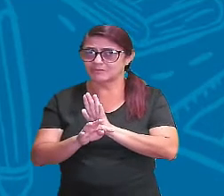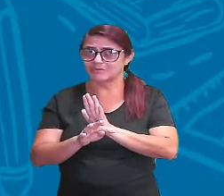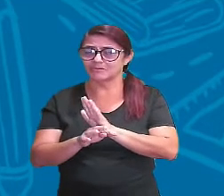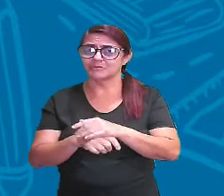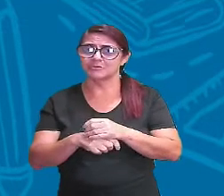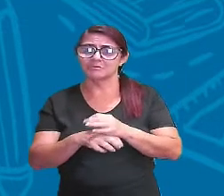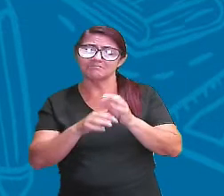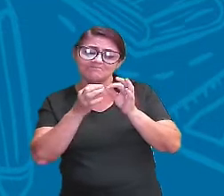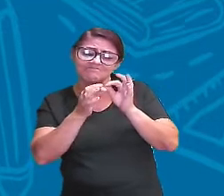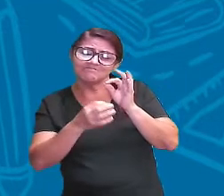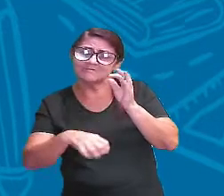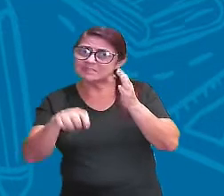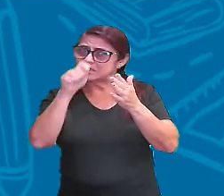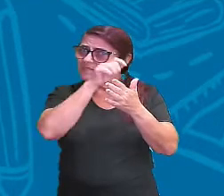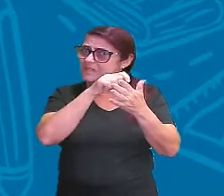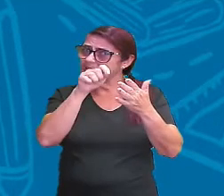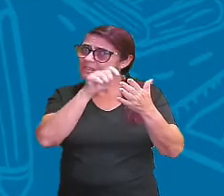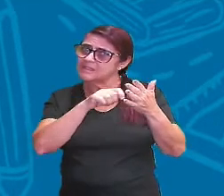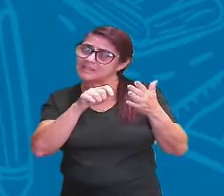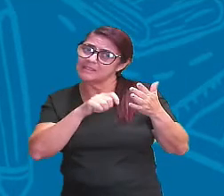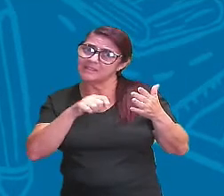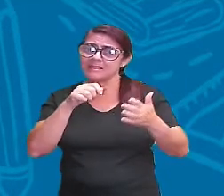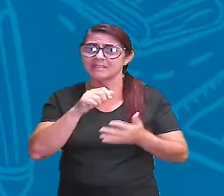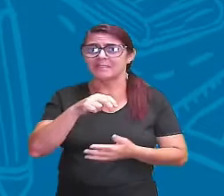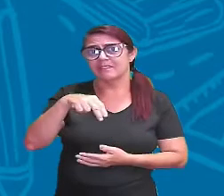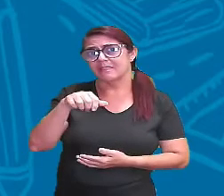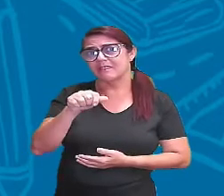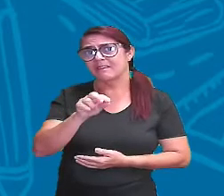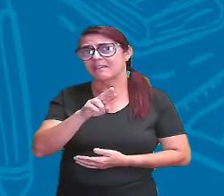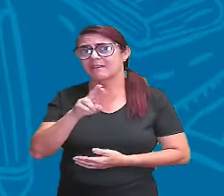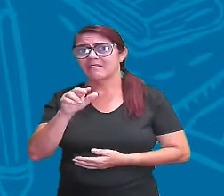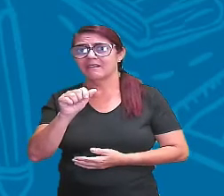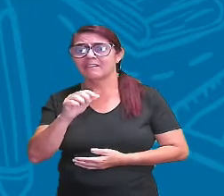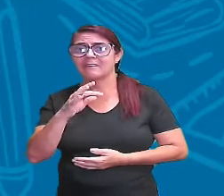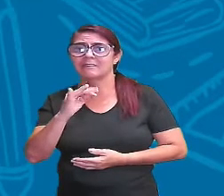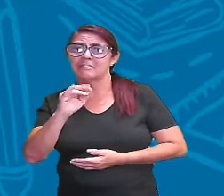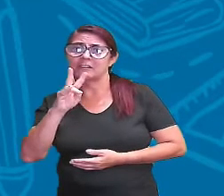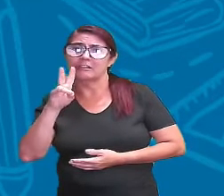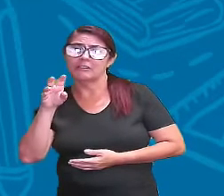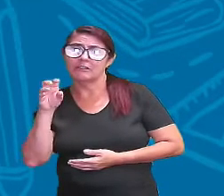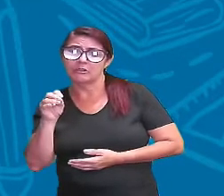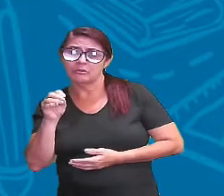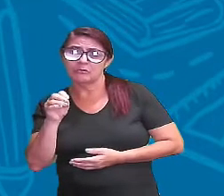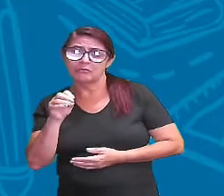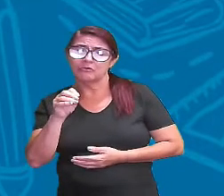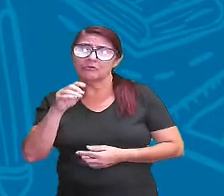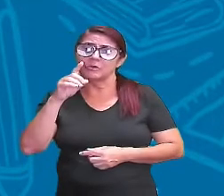narrativo, né? Ele é um texto narrativo e um texto curto.